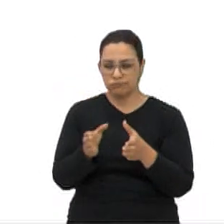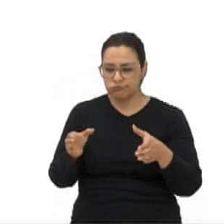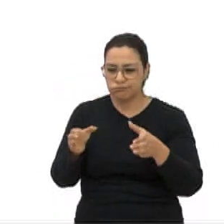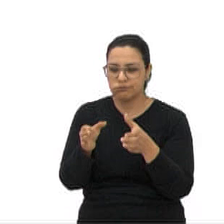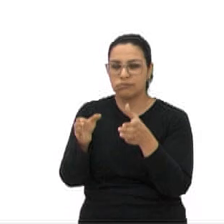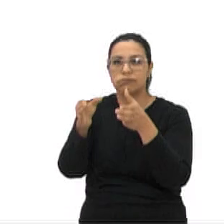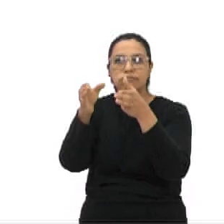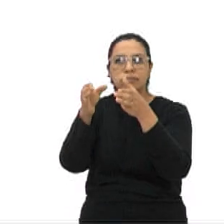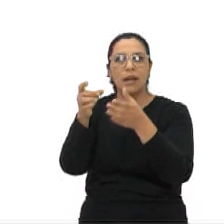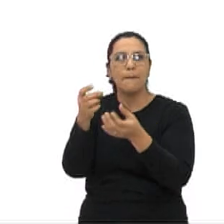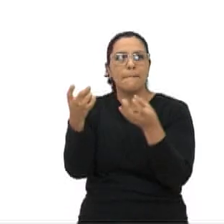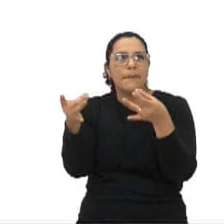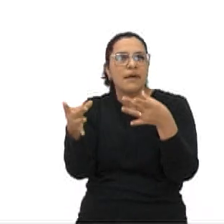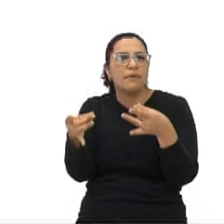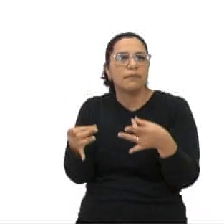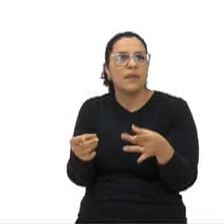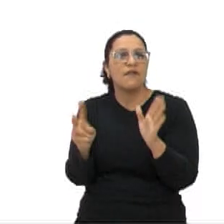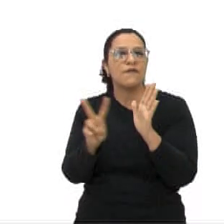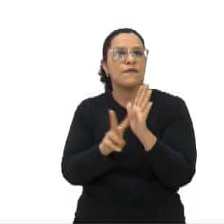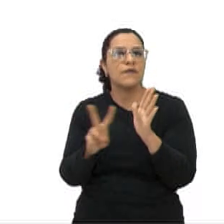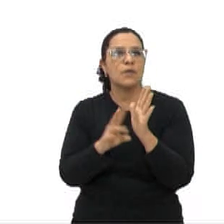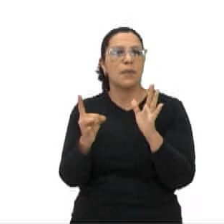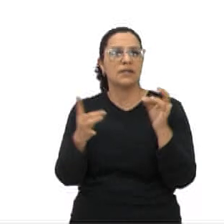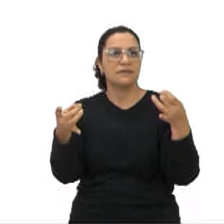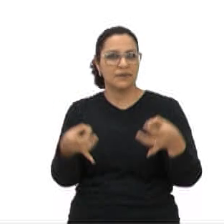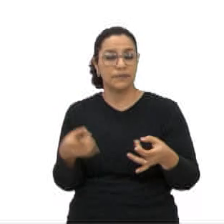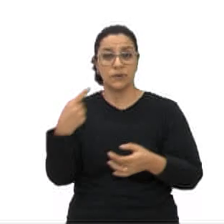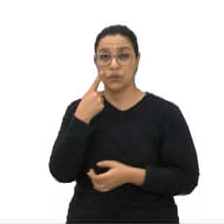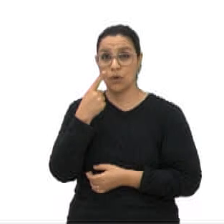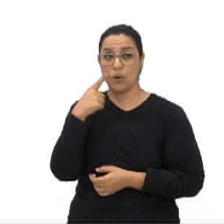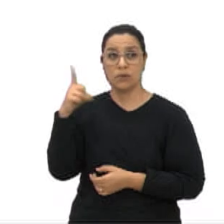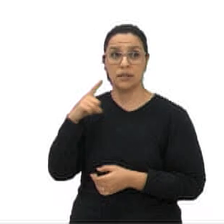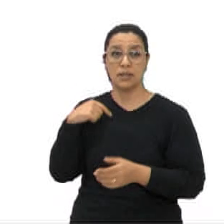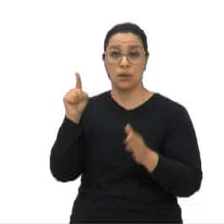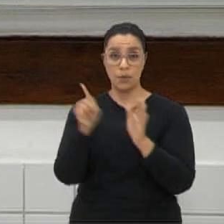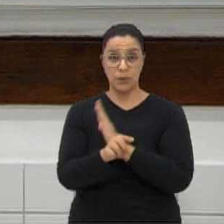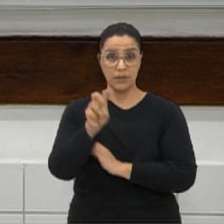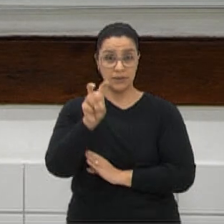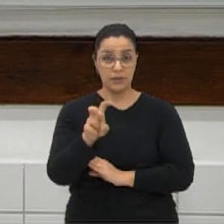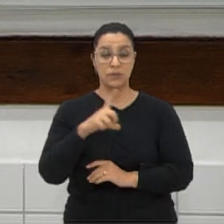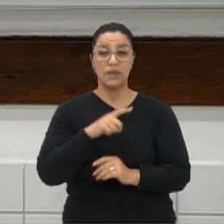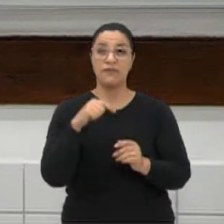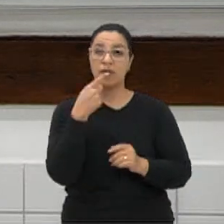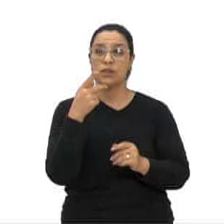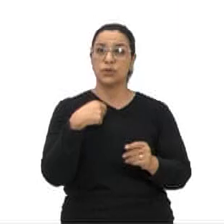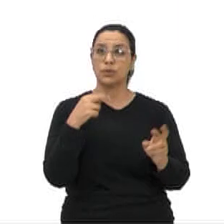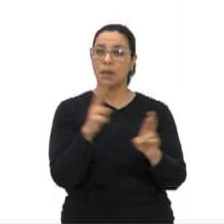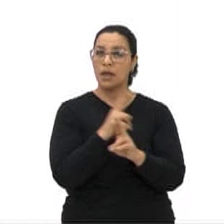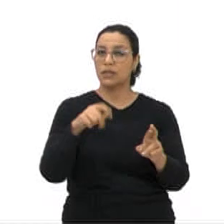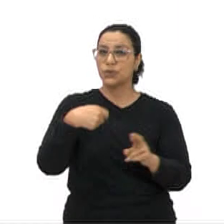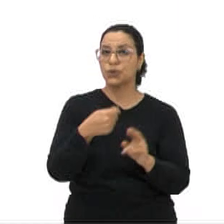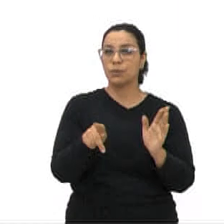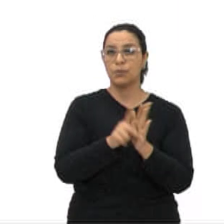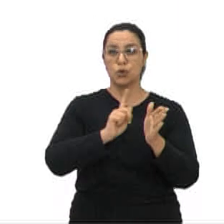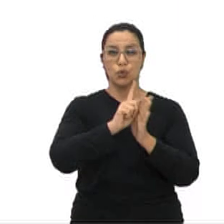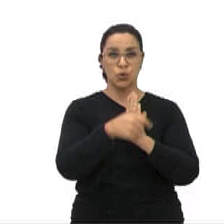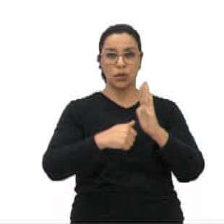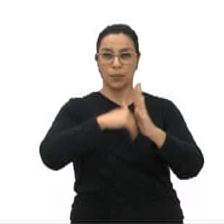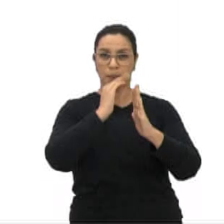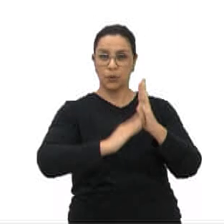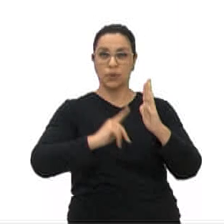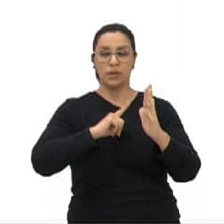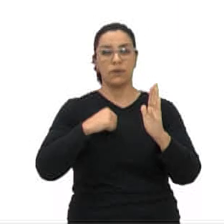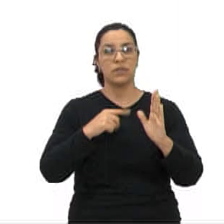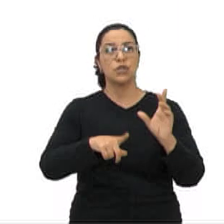esforço, gente, para poder fazer esses tipos de detalhes, tá bom? Bem, aí vamos para o nosso quinto quiz sobre a relação de Caravaggio com o gênero natureza